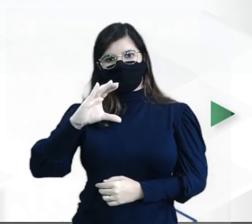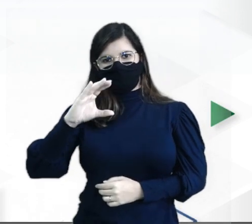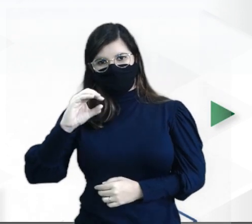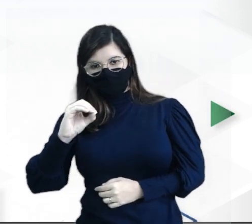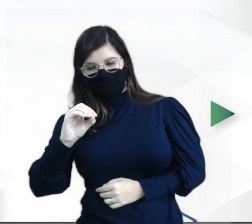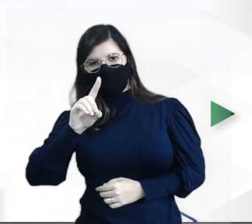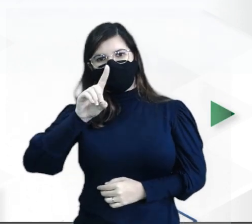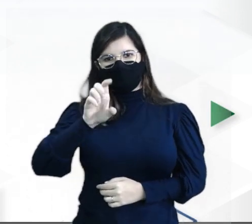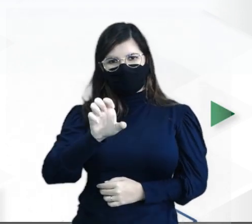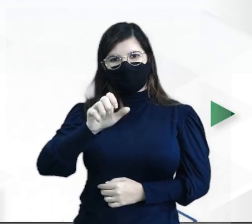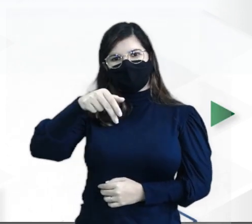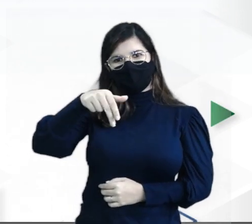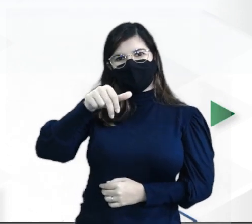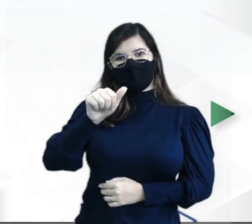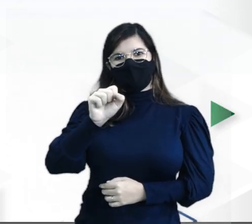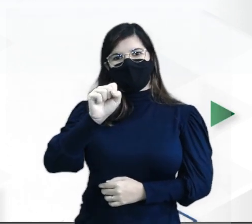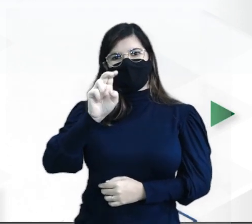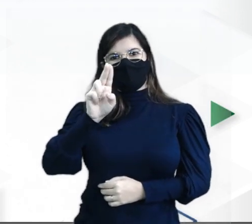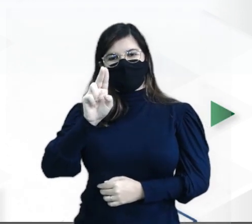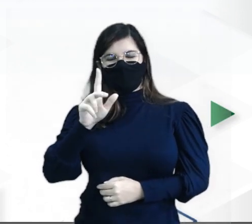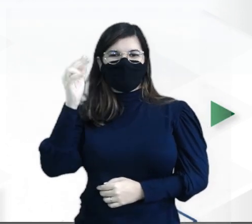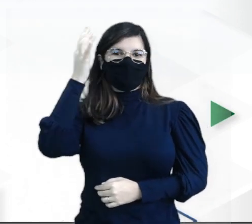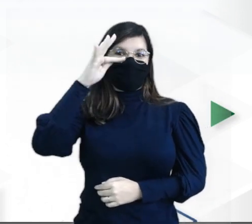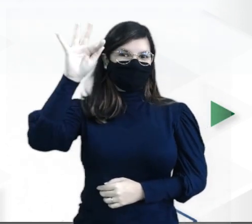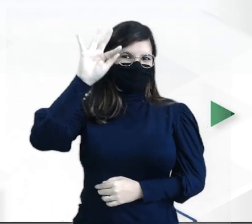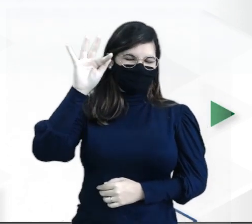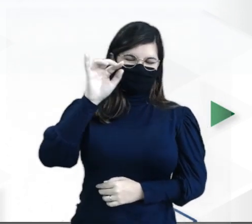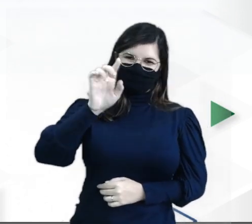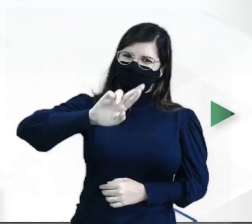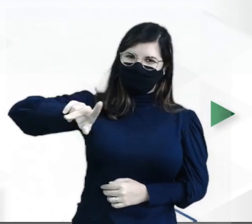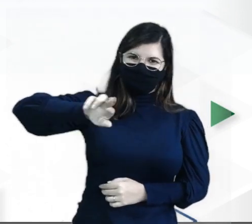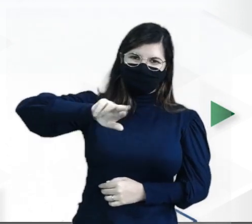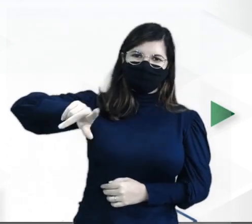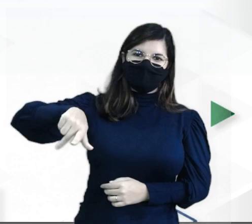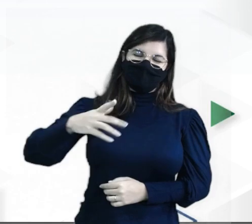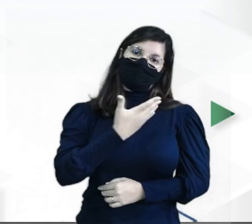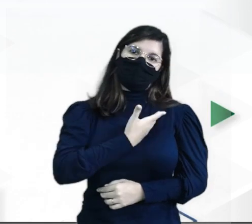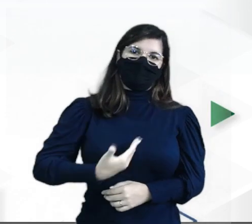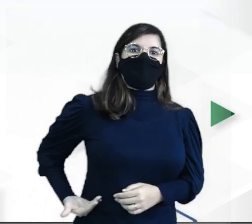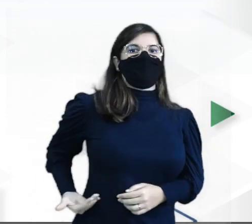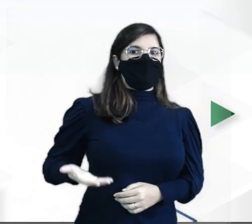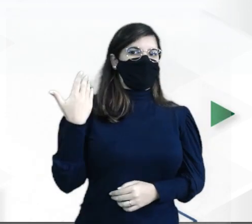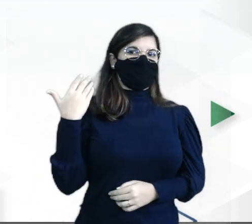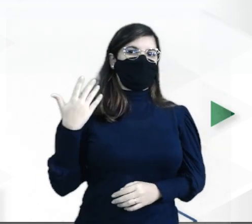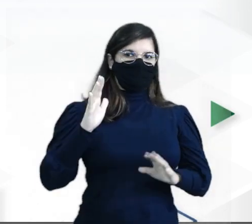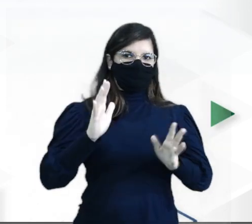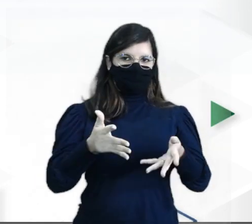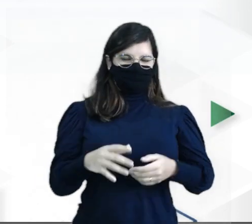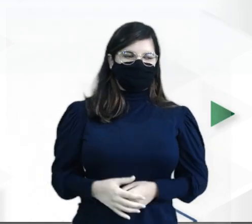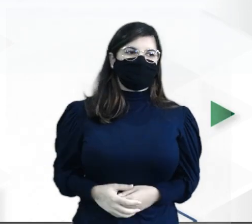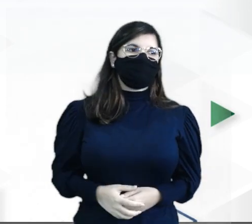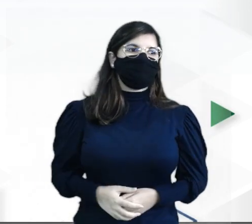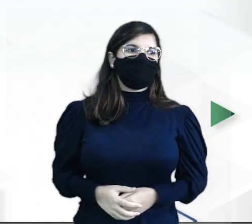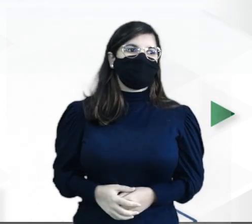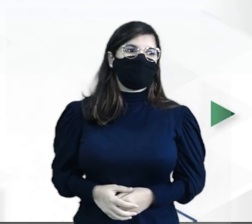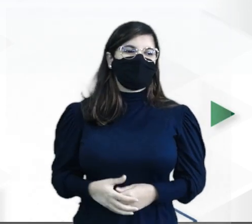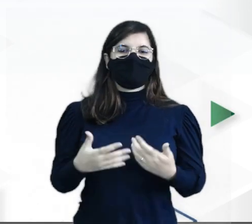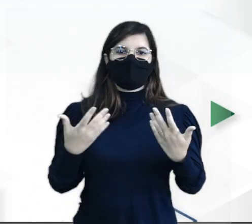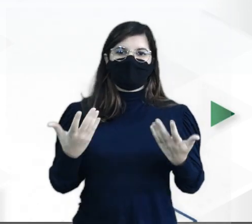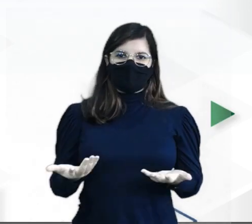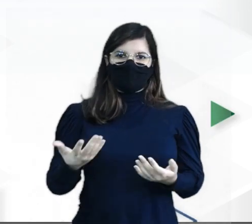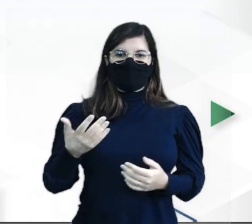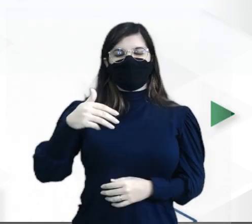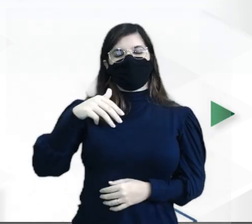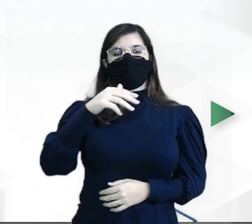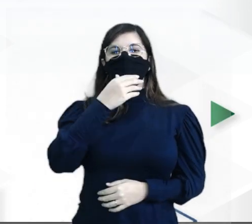né ai Professor a faculdade não foi o nosso Governador um dia olha aí onde John